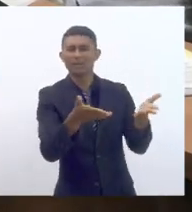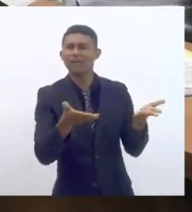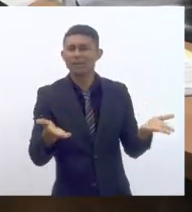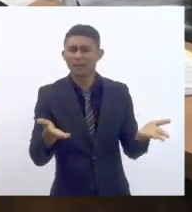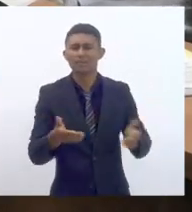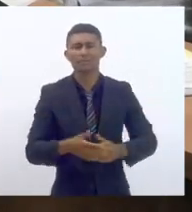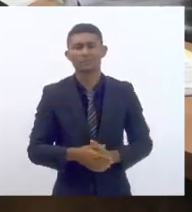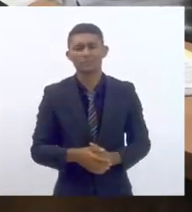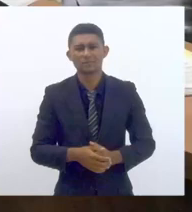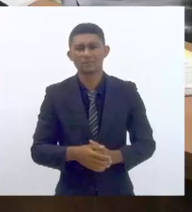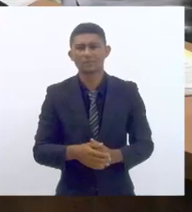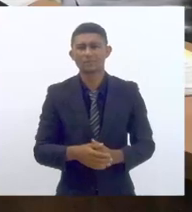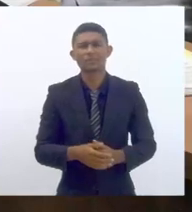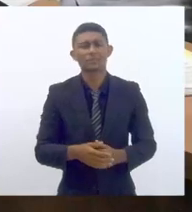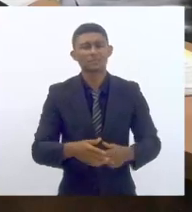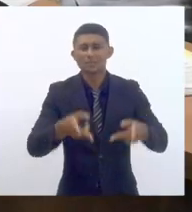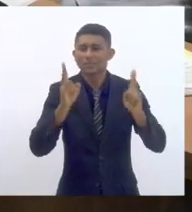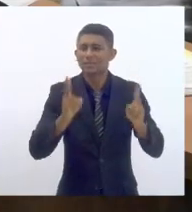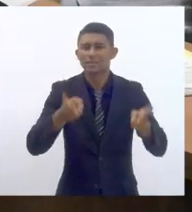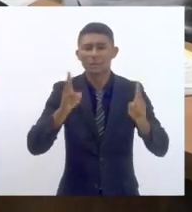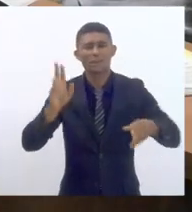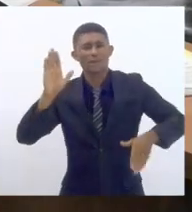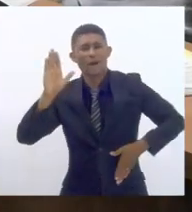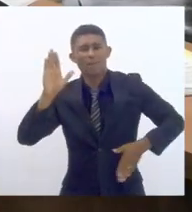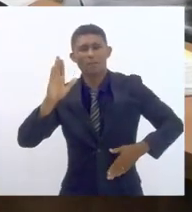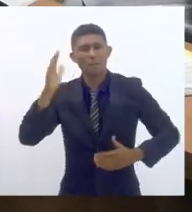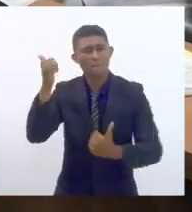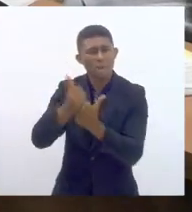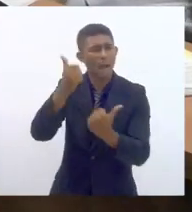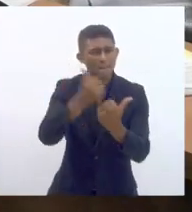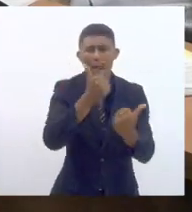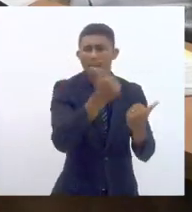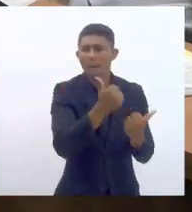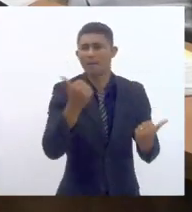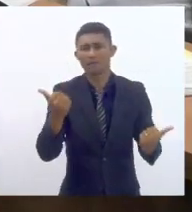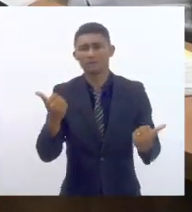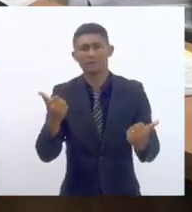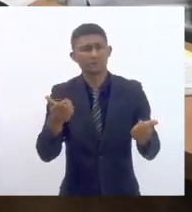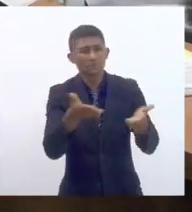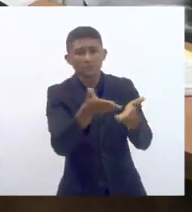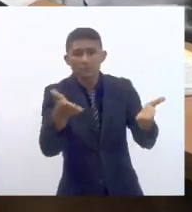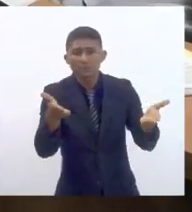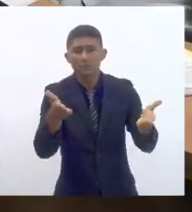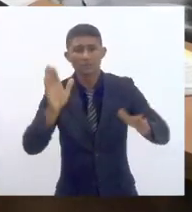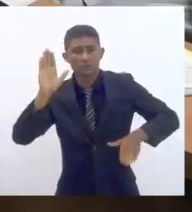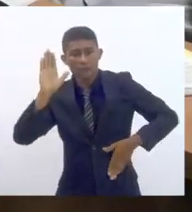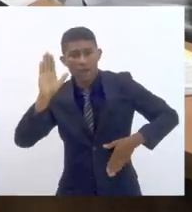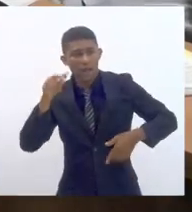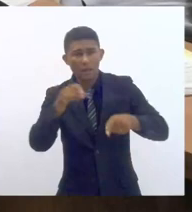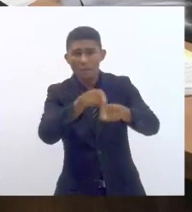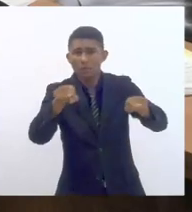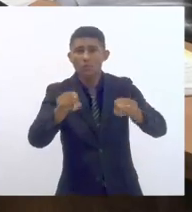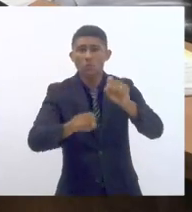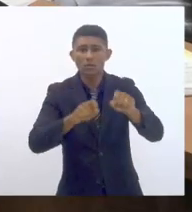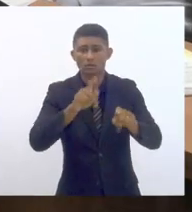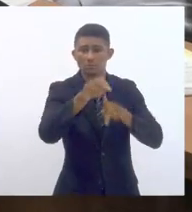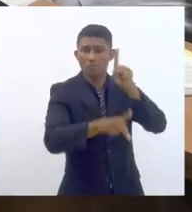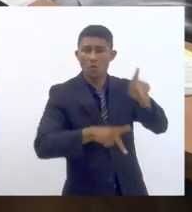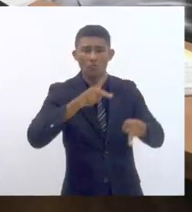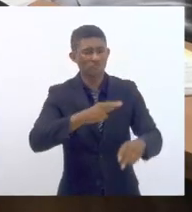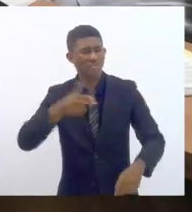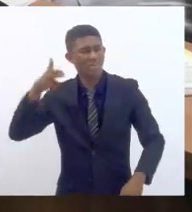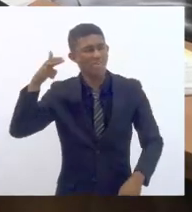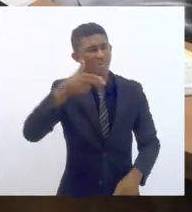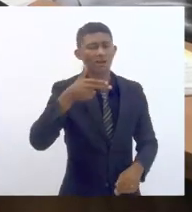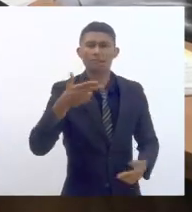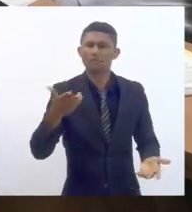que, né, vive defendendo vagabundos. Vagabundos esses que tiram o direito de ir e vir da população de bem.